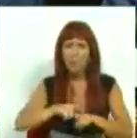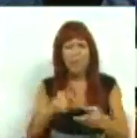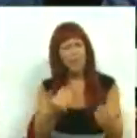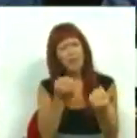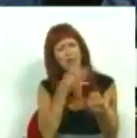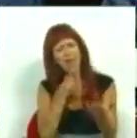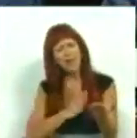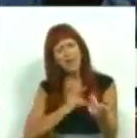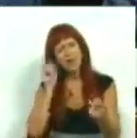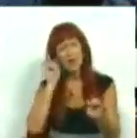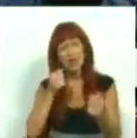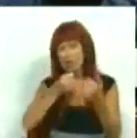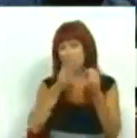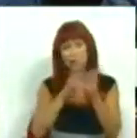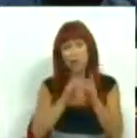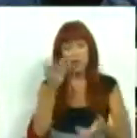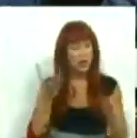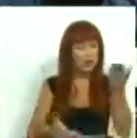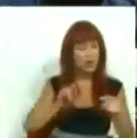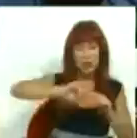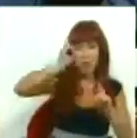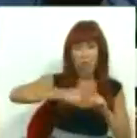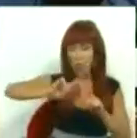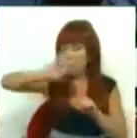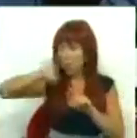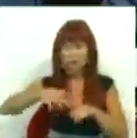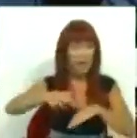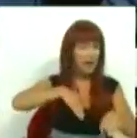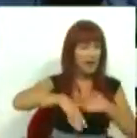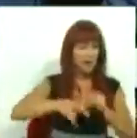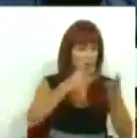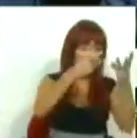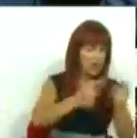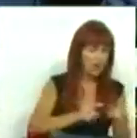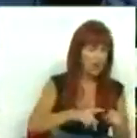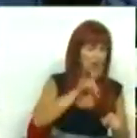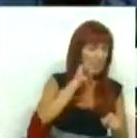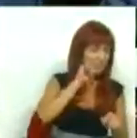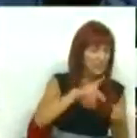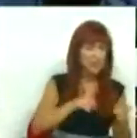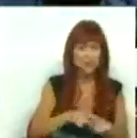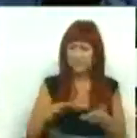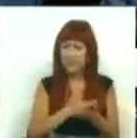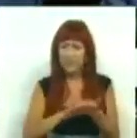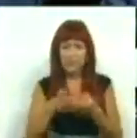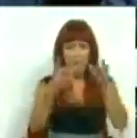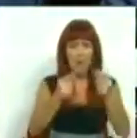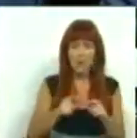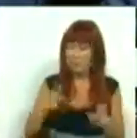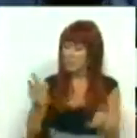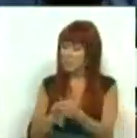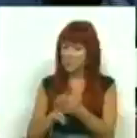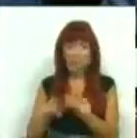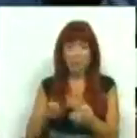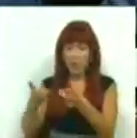partilhar connosco esses valores, pois todas as comparações anuais que são feitas entre orçamentos da defesa são baseadas em orçamentos